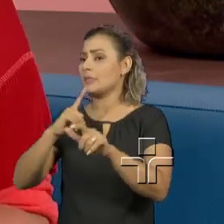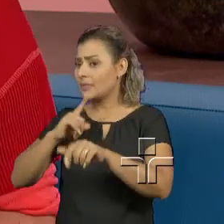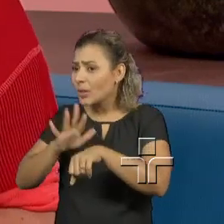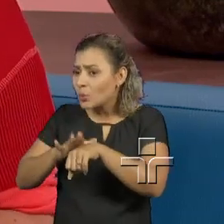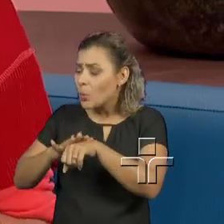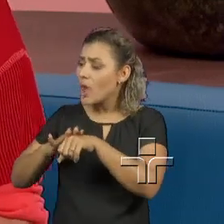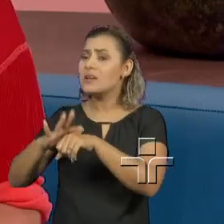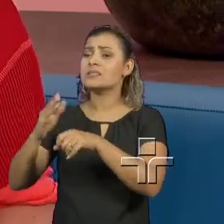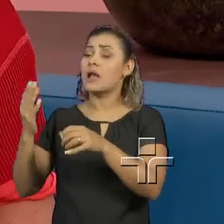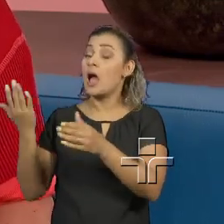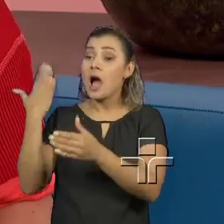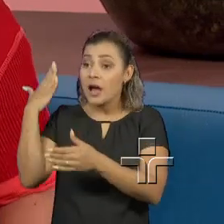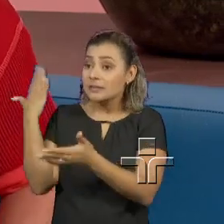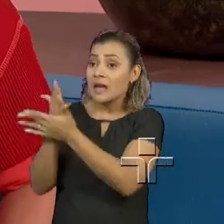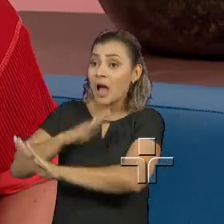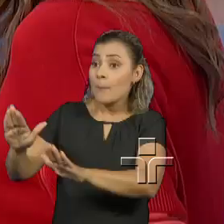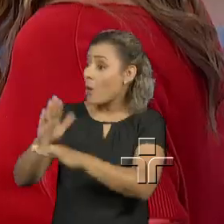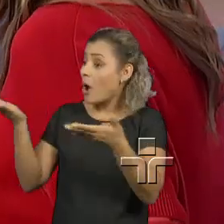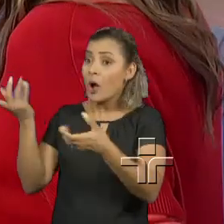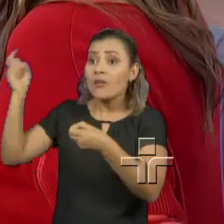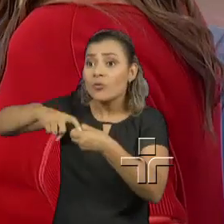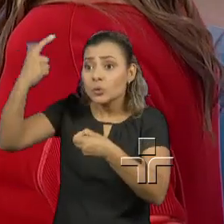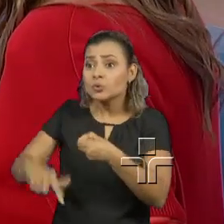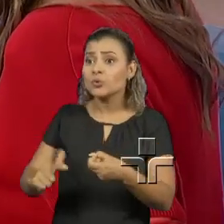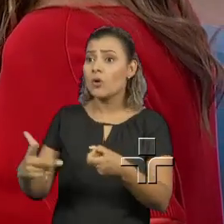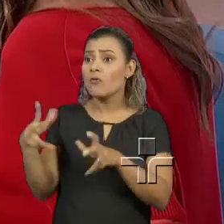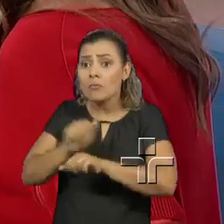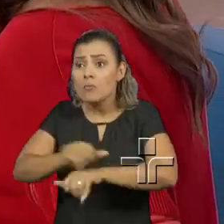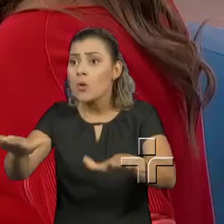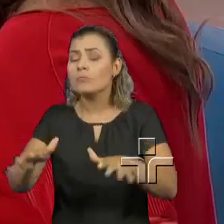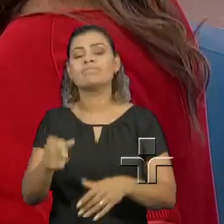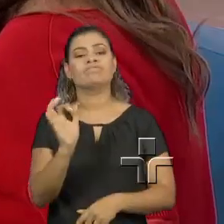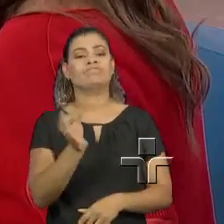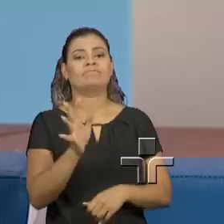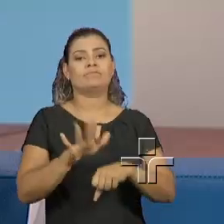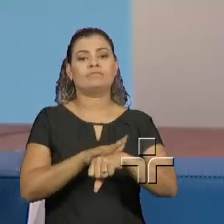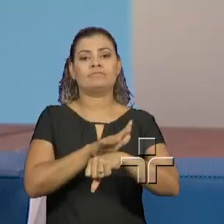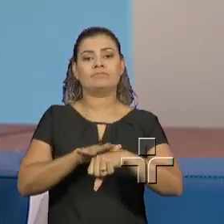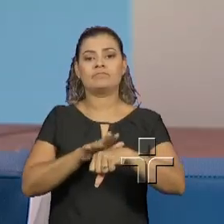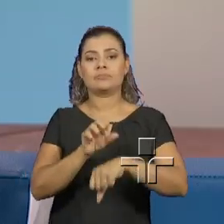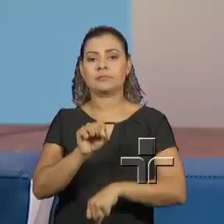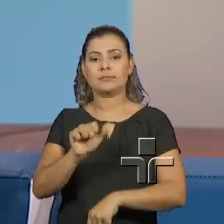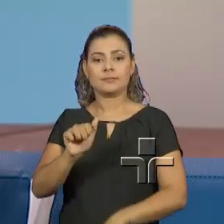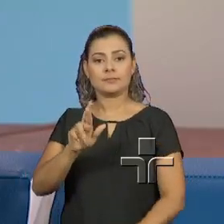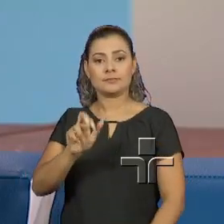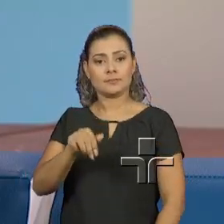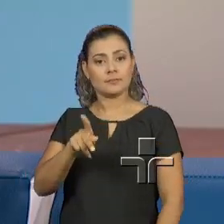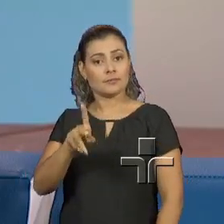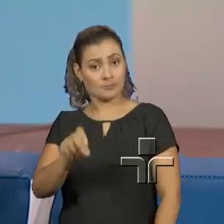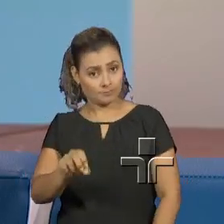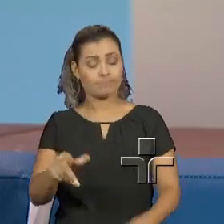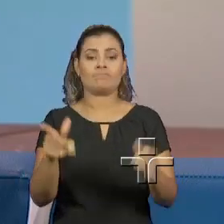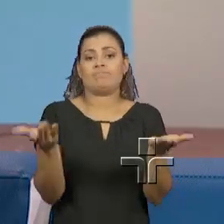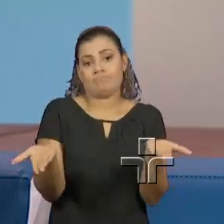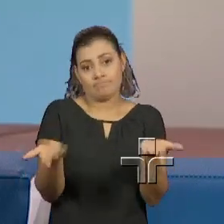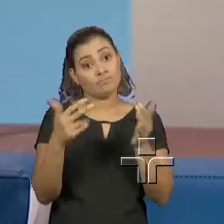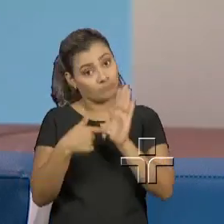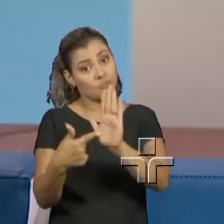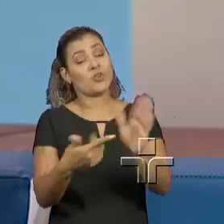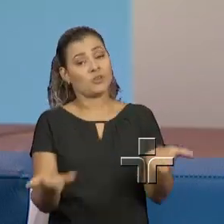erradicadas voltaram. Isso não pode acontecer. Perfeito. Inclusive, o sarampo está aí para comprovar, né? A gente teve uma